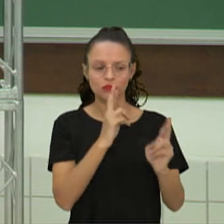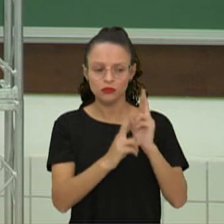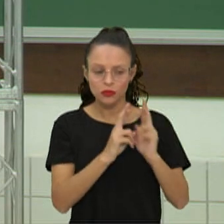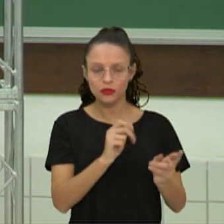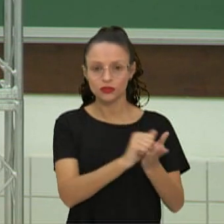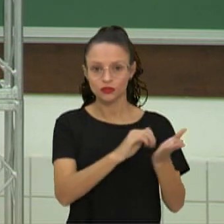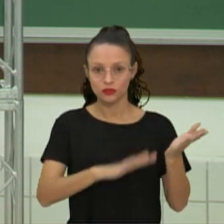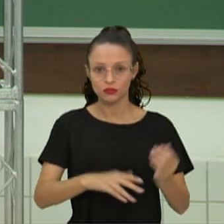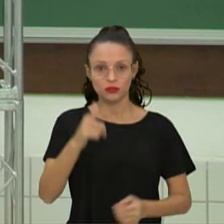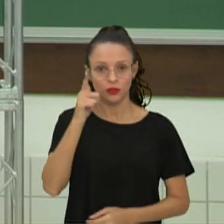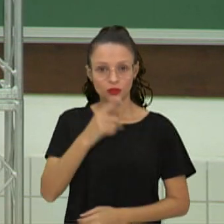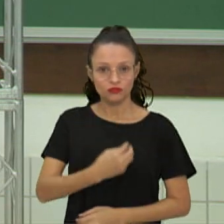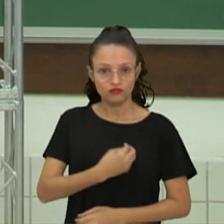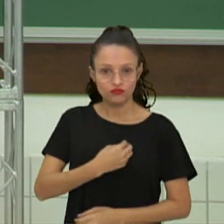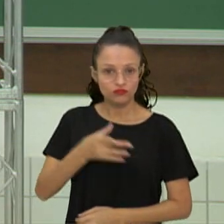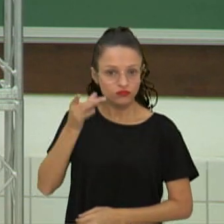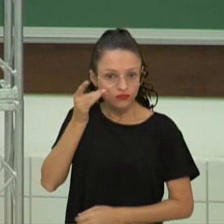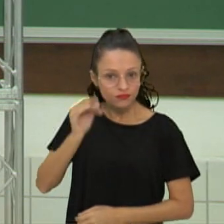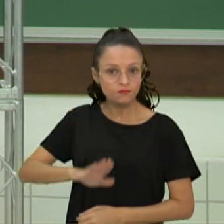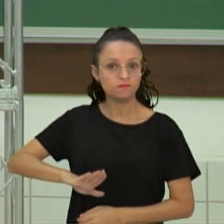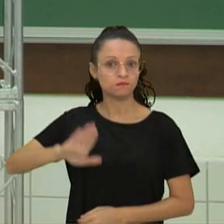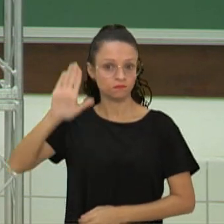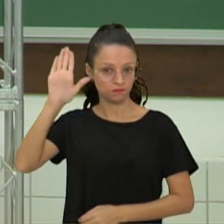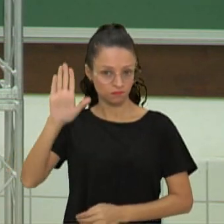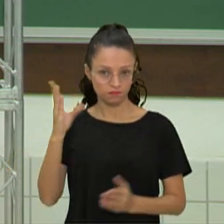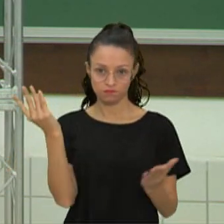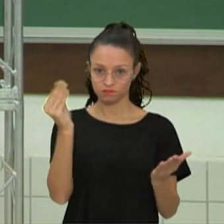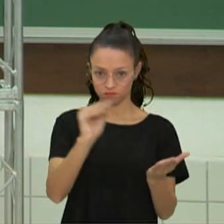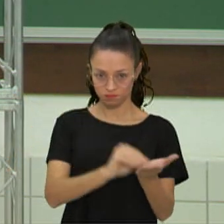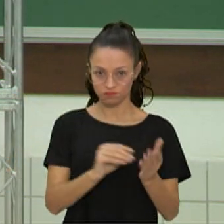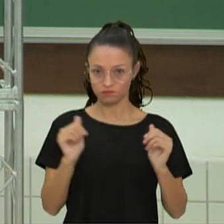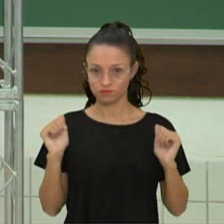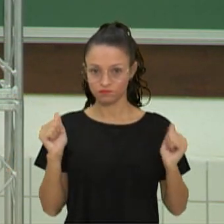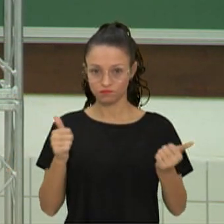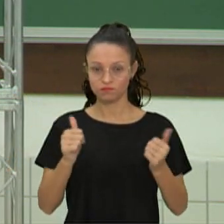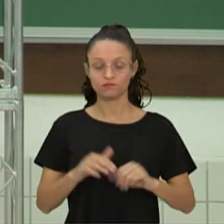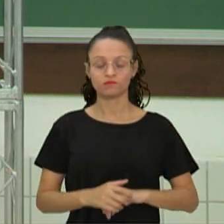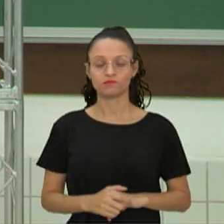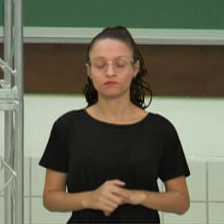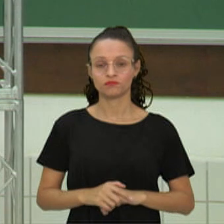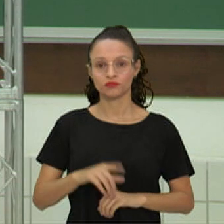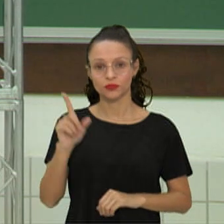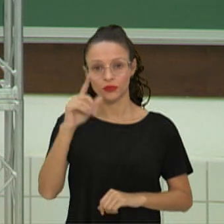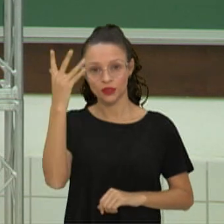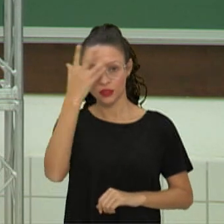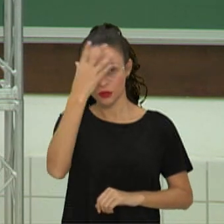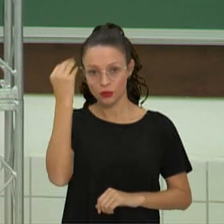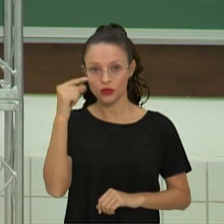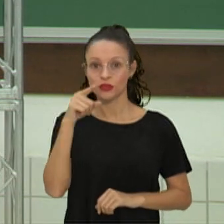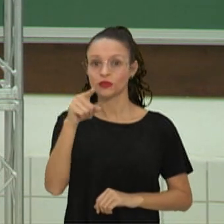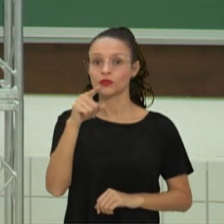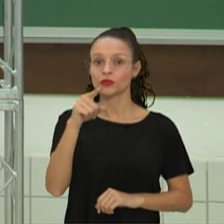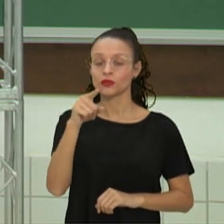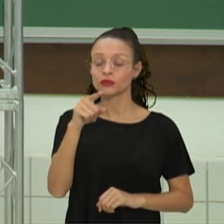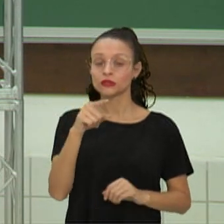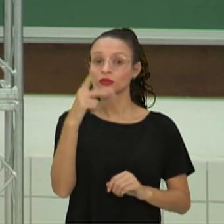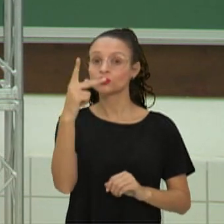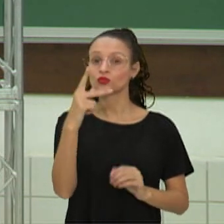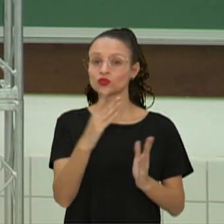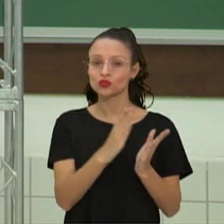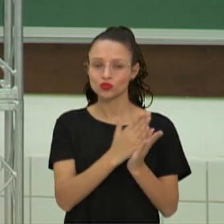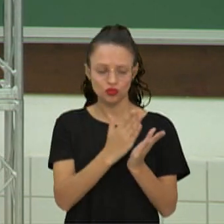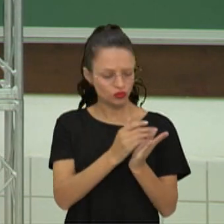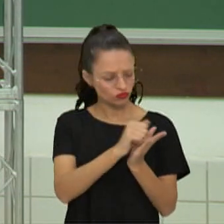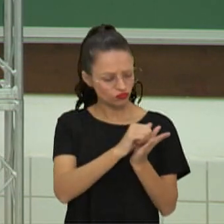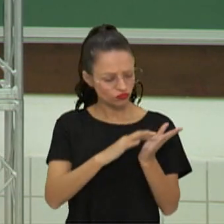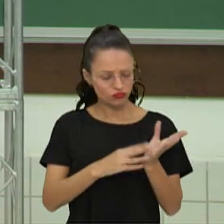presença, tá? Resolve aquela atividadezinha para validar a sua presença na aula de hoje, tá bom? Não esqueça de entregar as suas atividades do caderno na escola